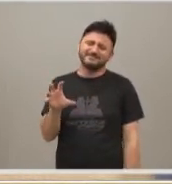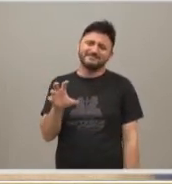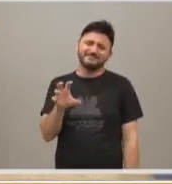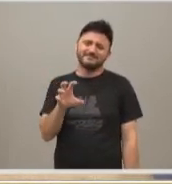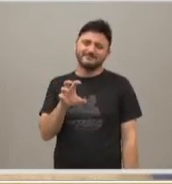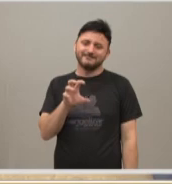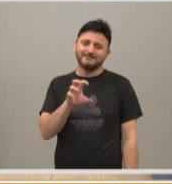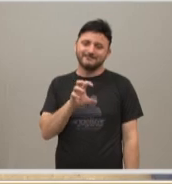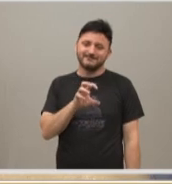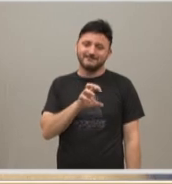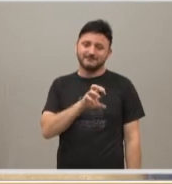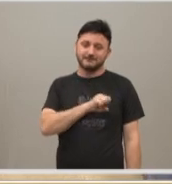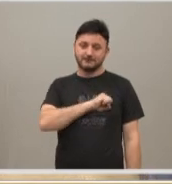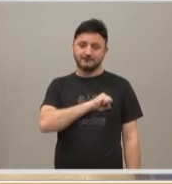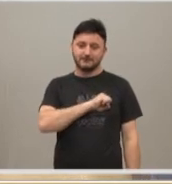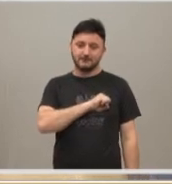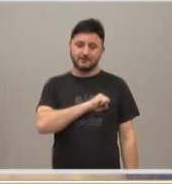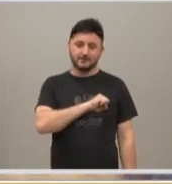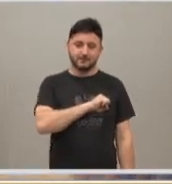tanto